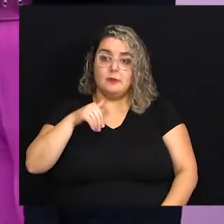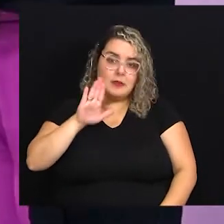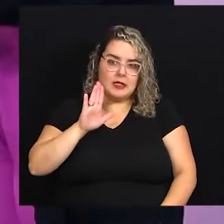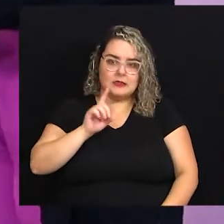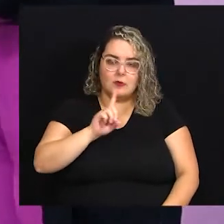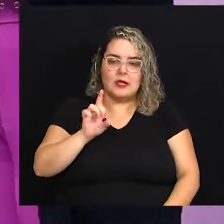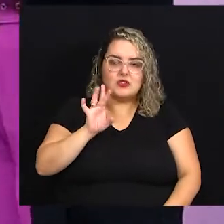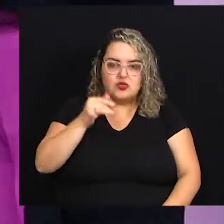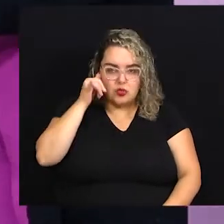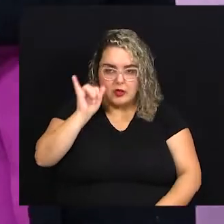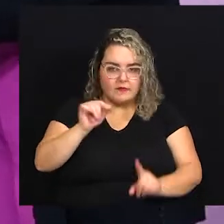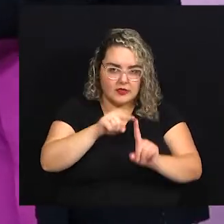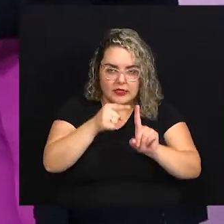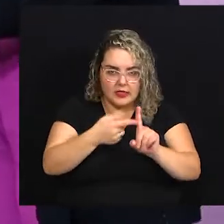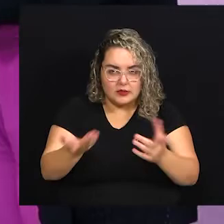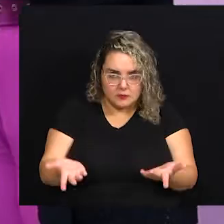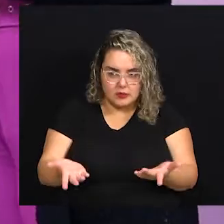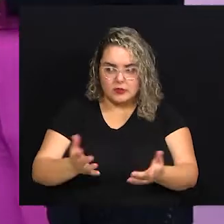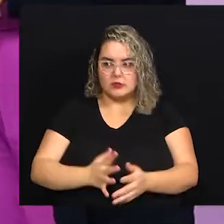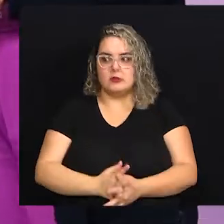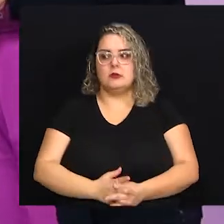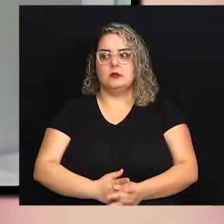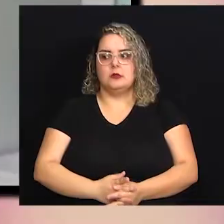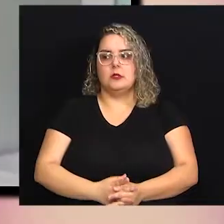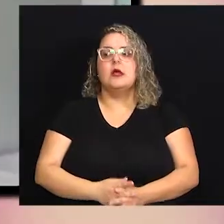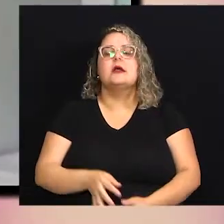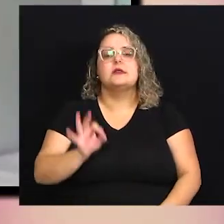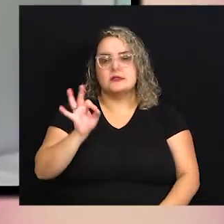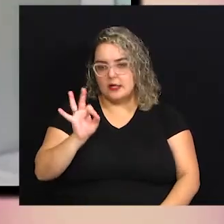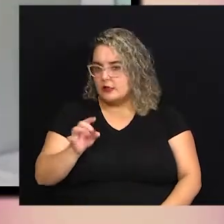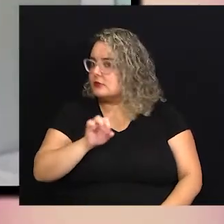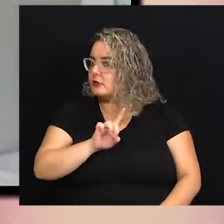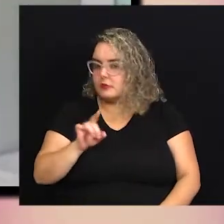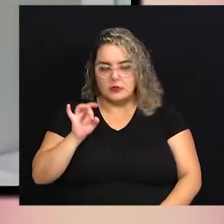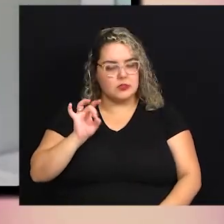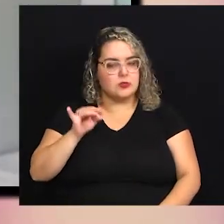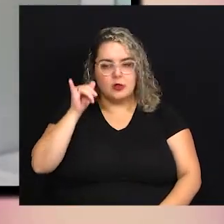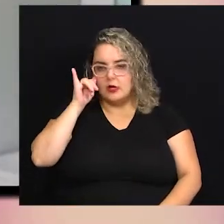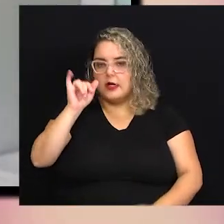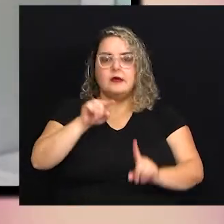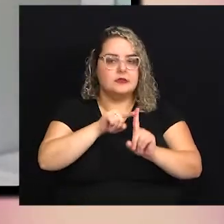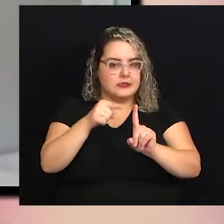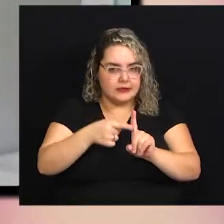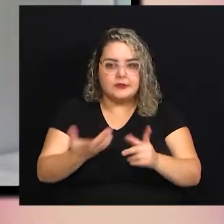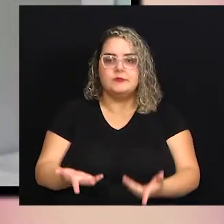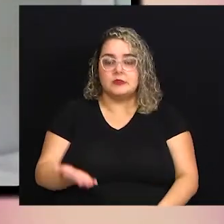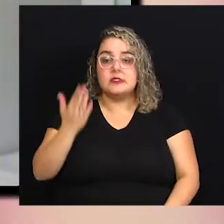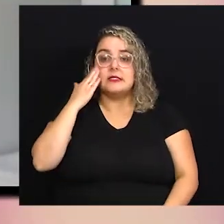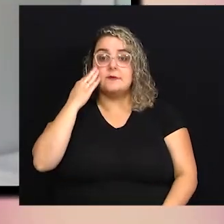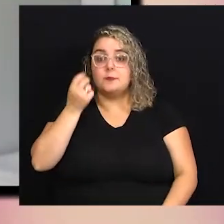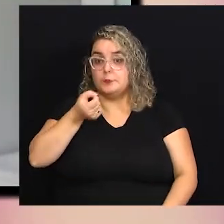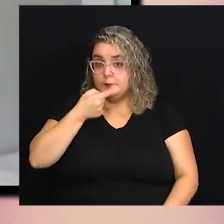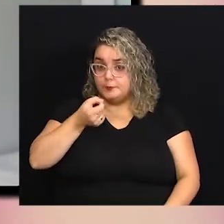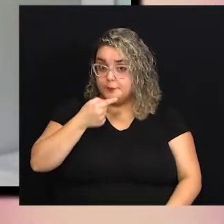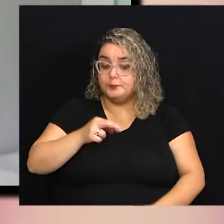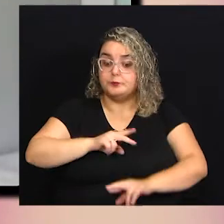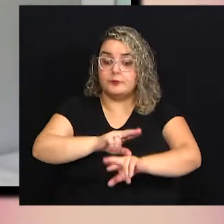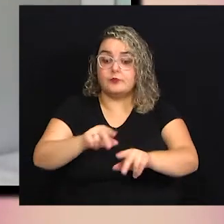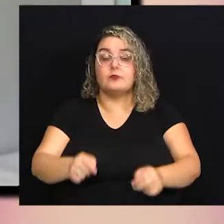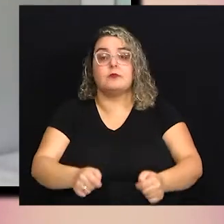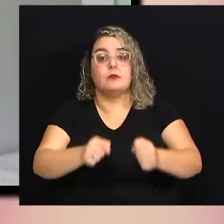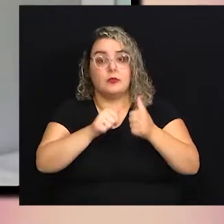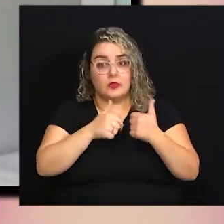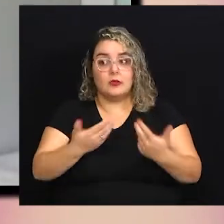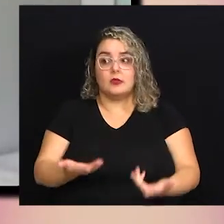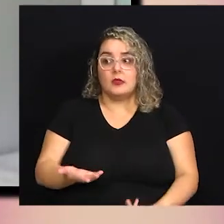vai muito mais além, né? Não é só evitar a gravidez, então. Não, não é só evitar a gravidez, a gente sabe que o contraceptivo tem